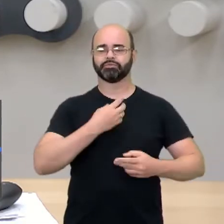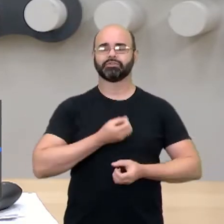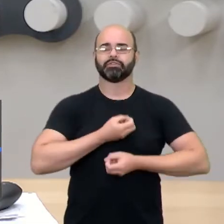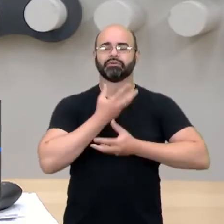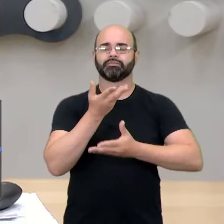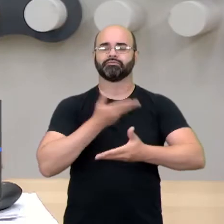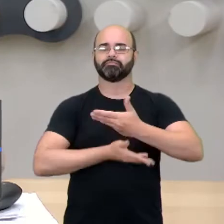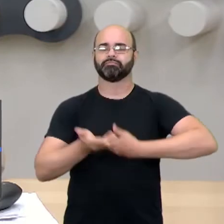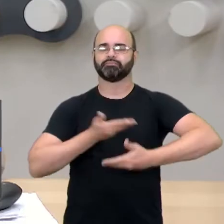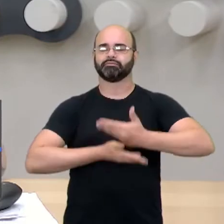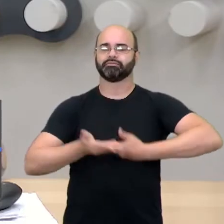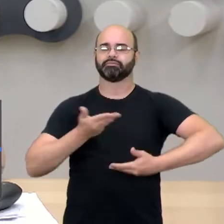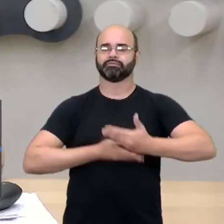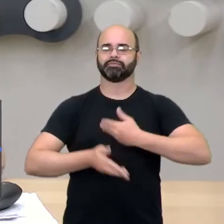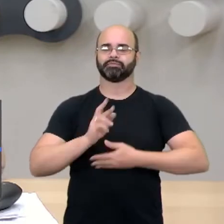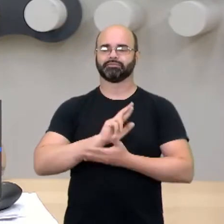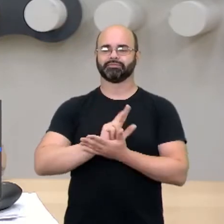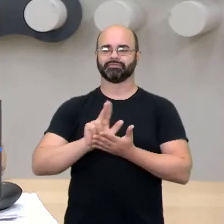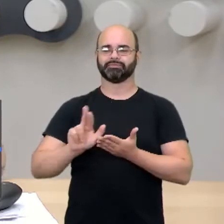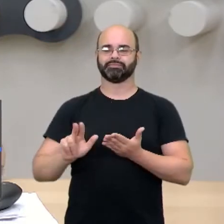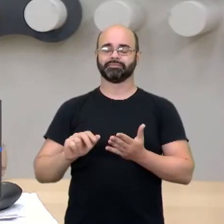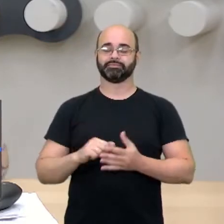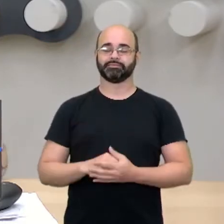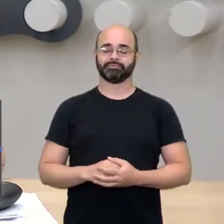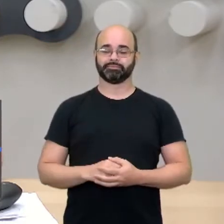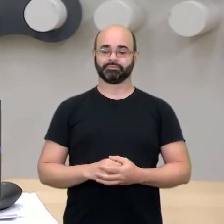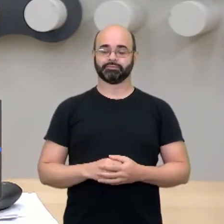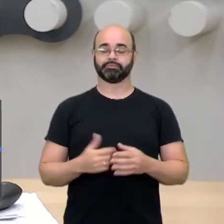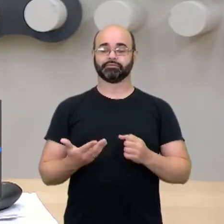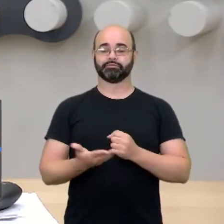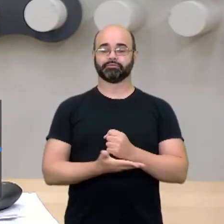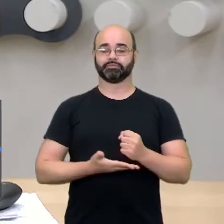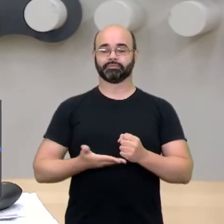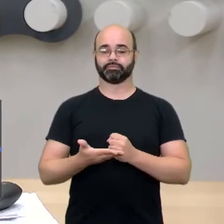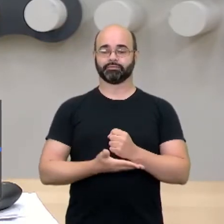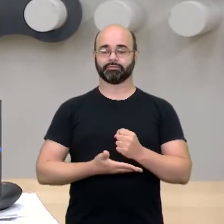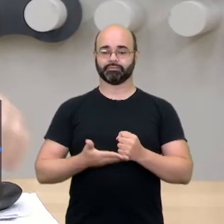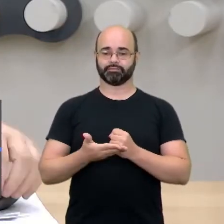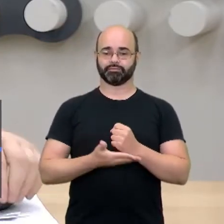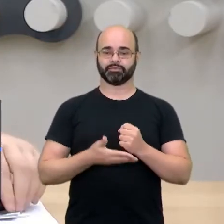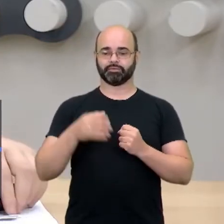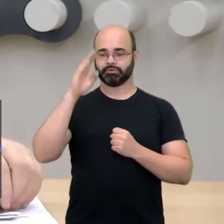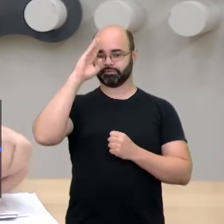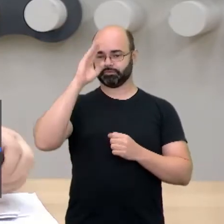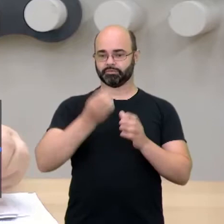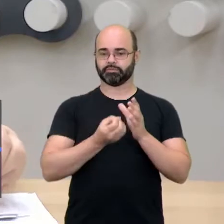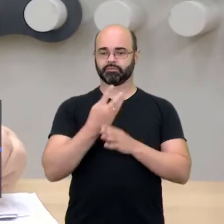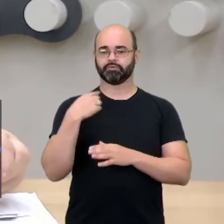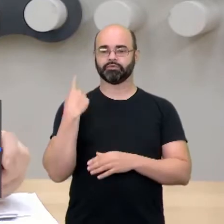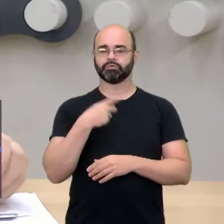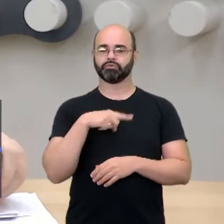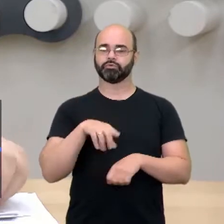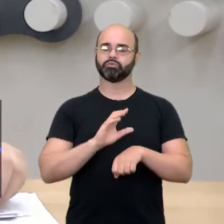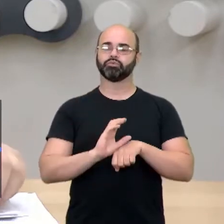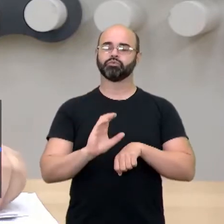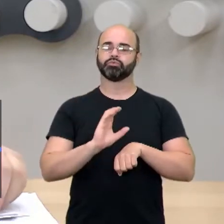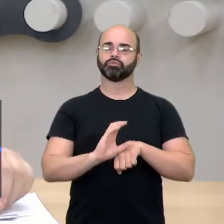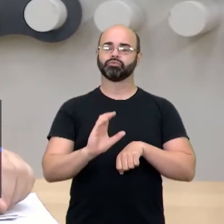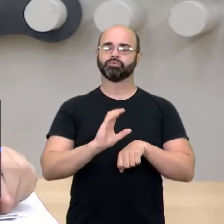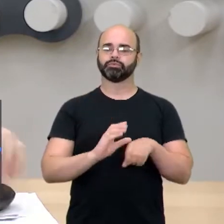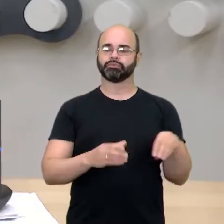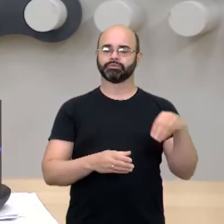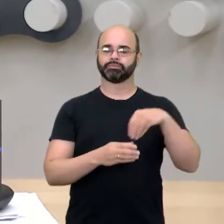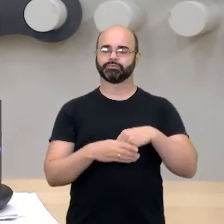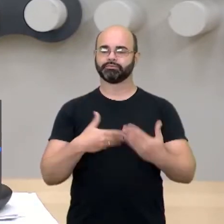Então essa é a habilidade de Formação geral básica que a gente mobiliza ao longo do nosso curso e